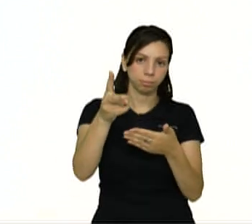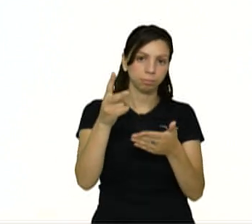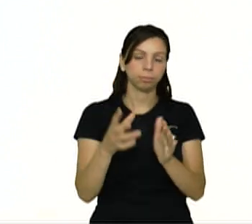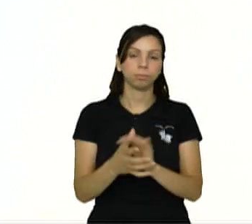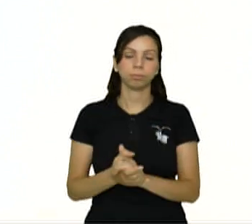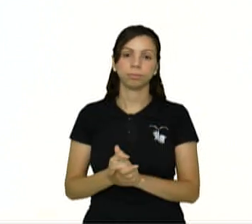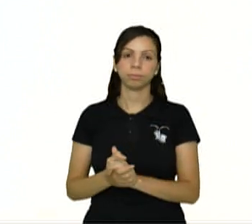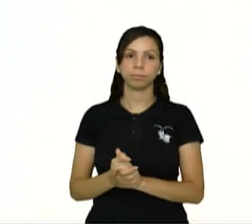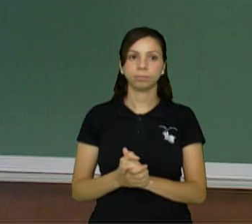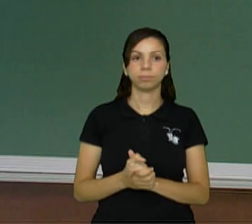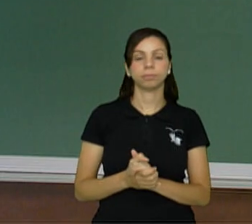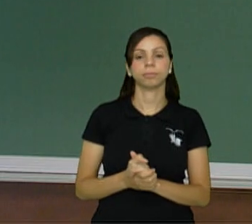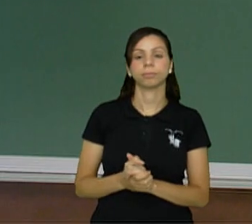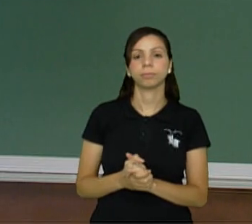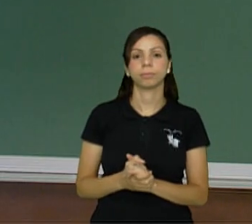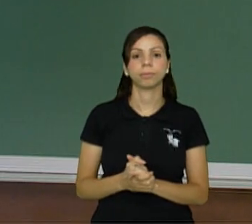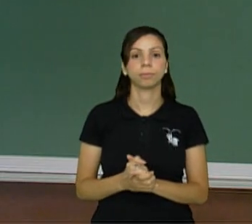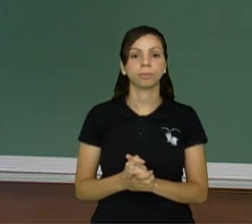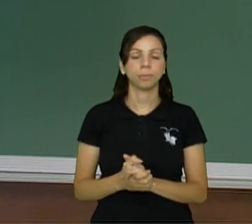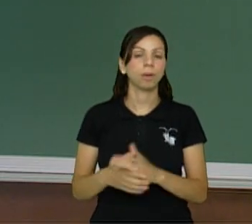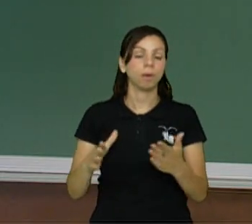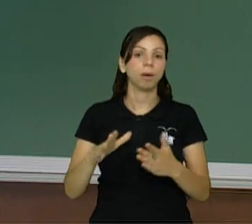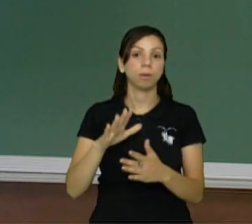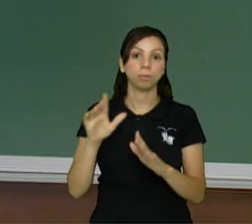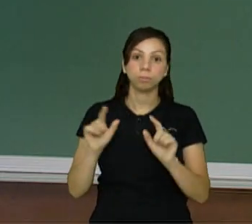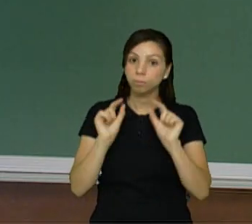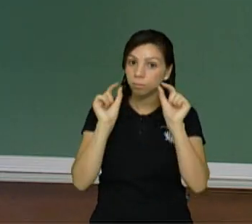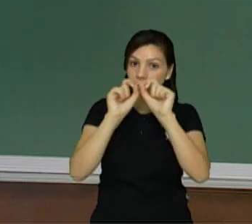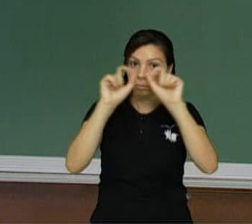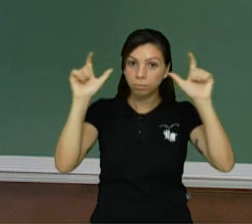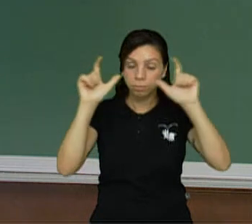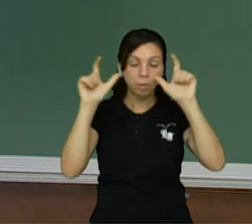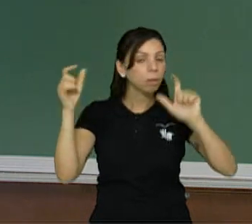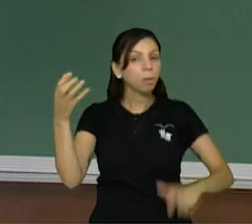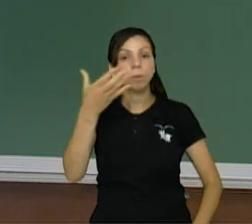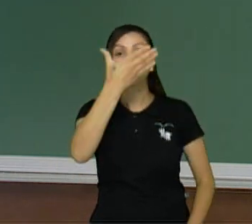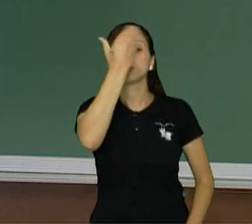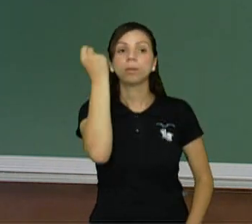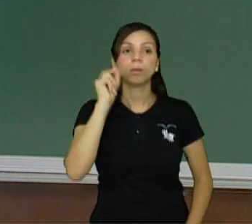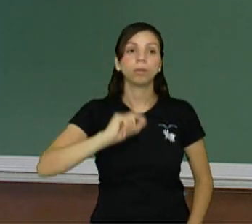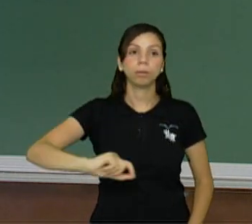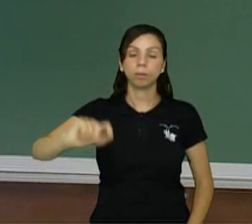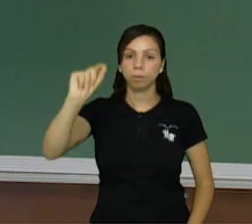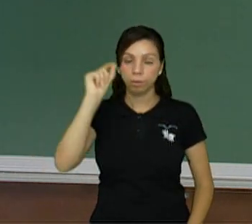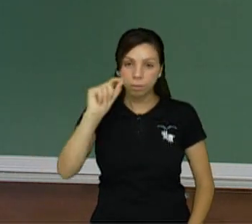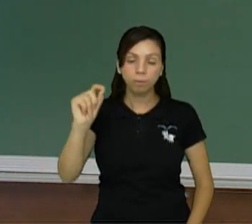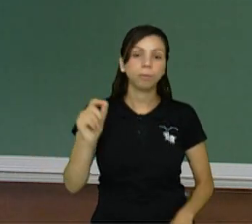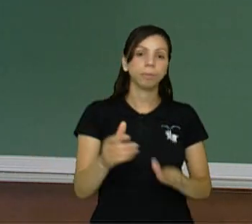aqui um destaque para você, um destaque bem especial. Não esqueça, a